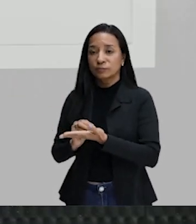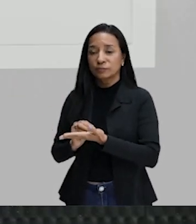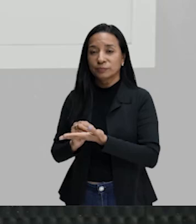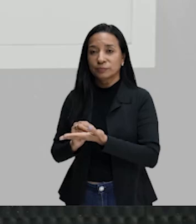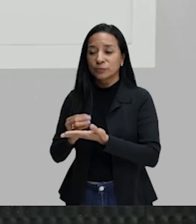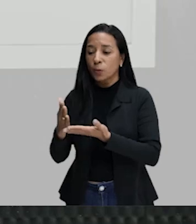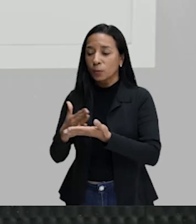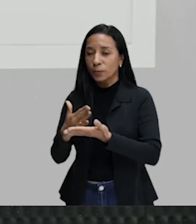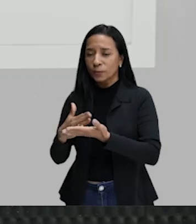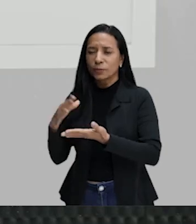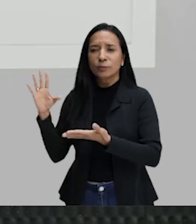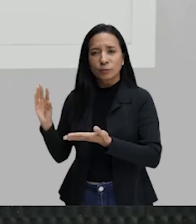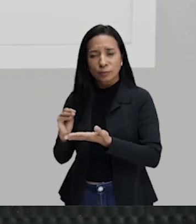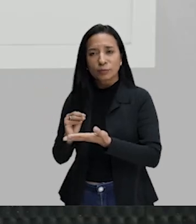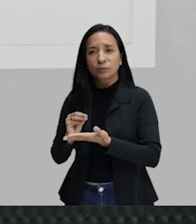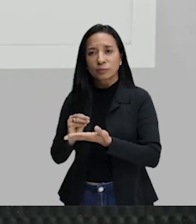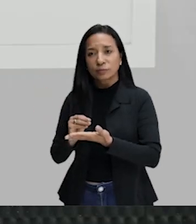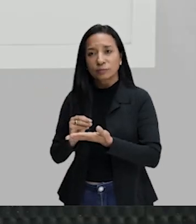direita